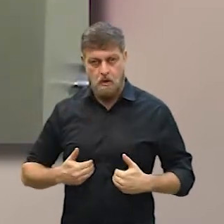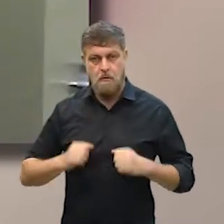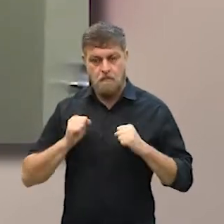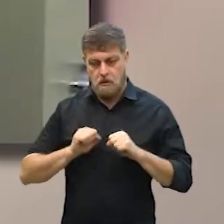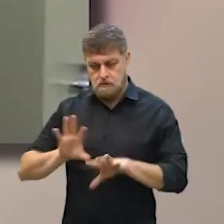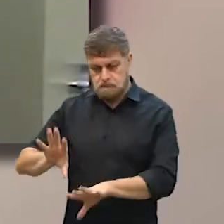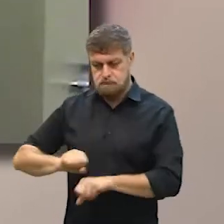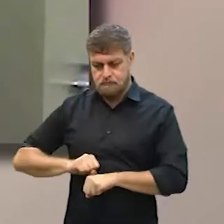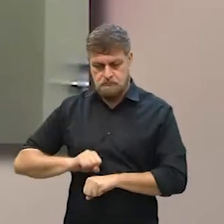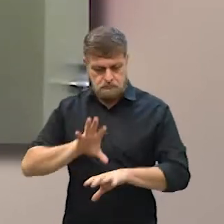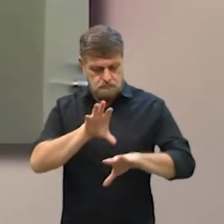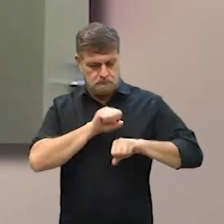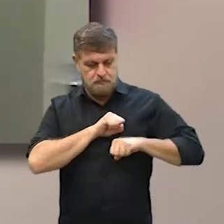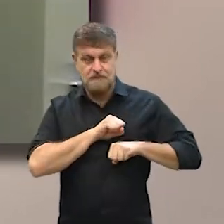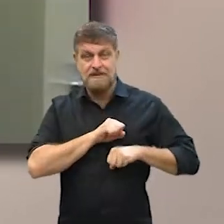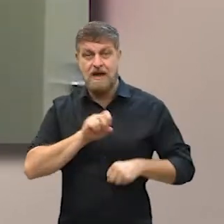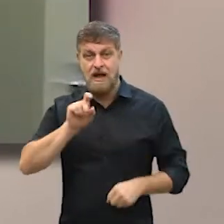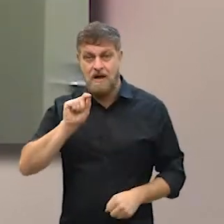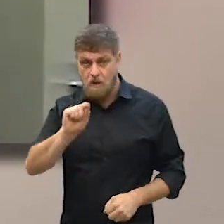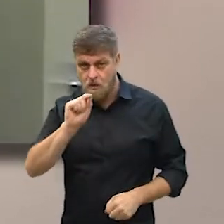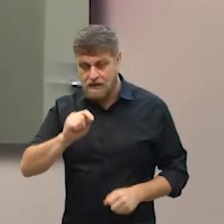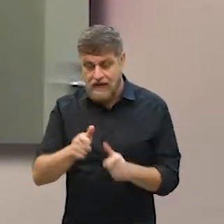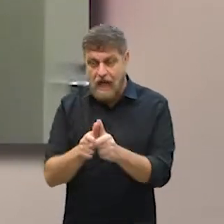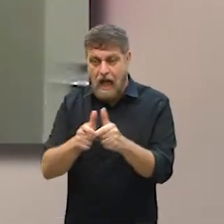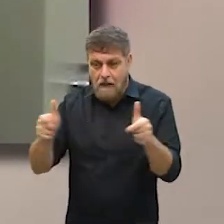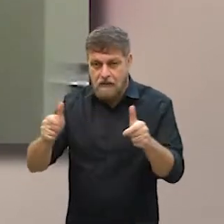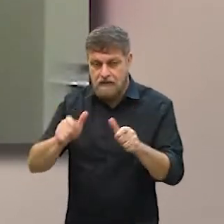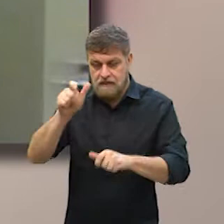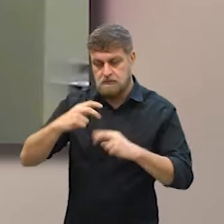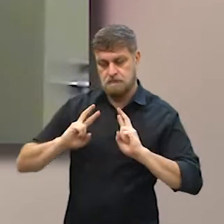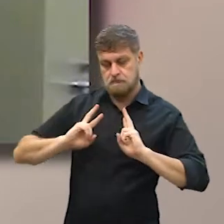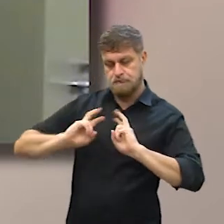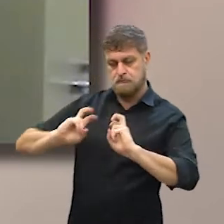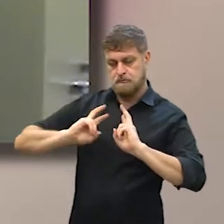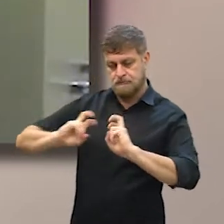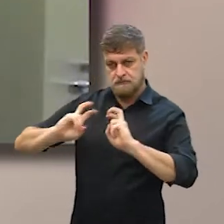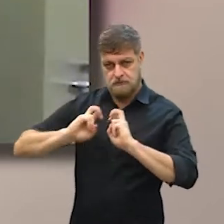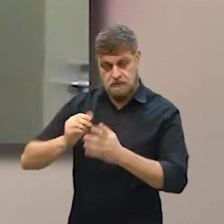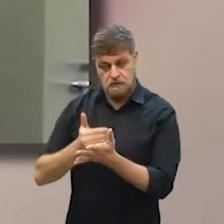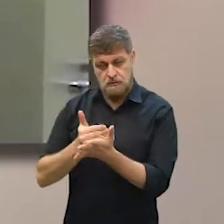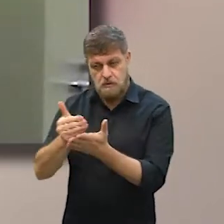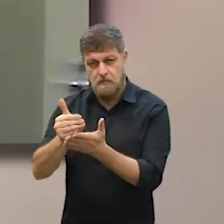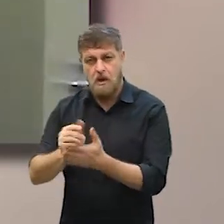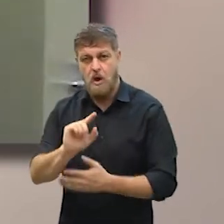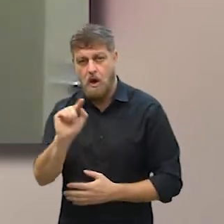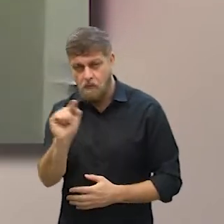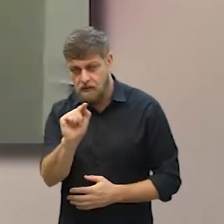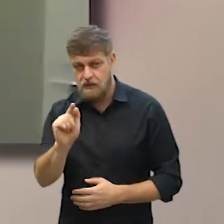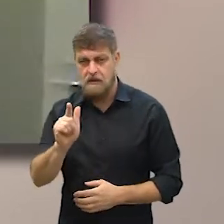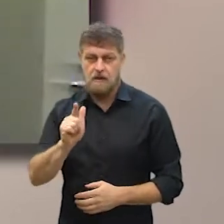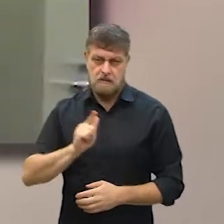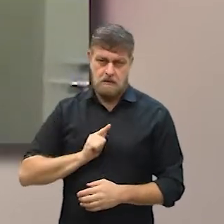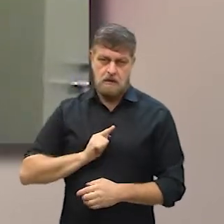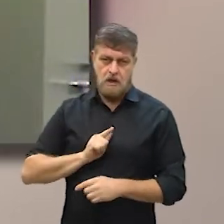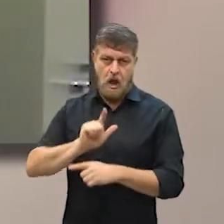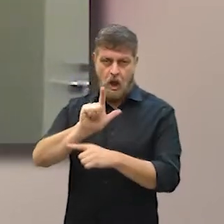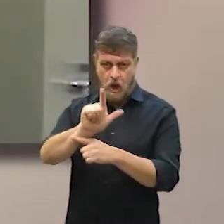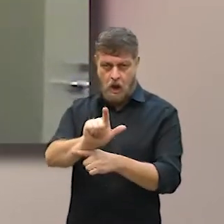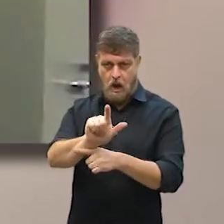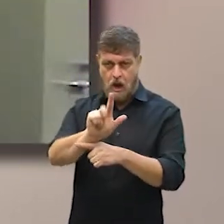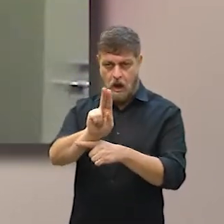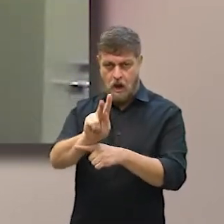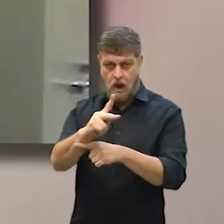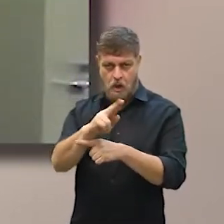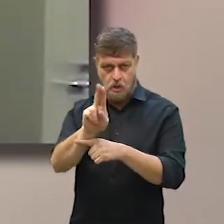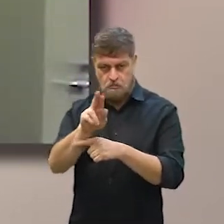tecidos eu falei nos mais frequentes que são os que as pessoas é tão mais no início mas o